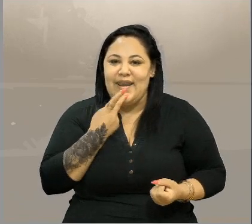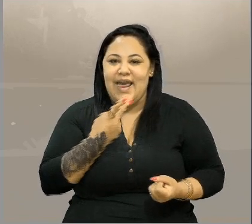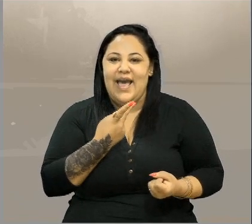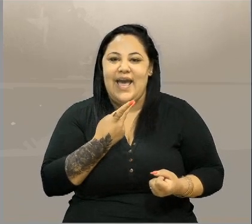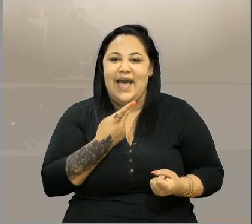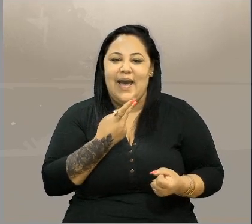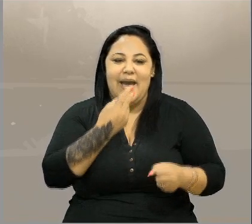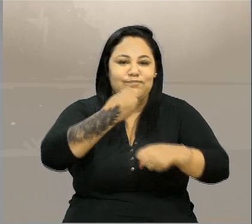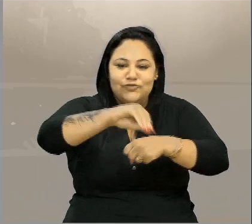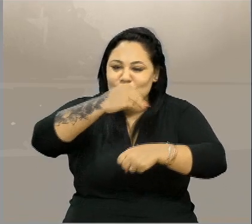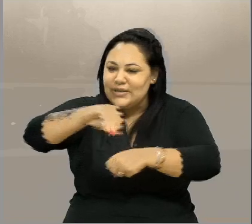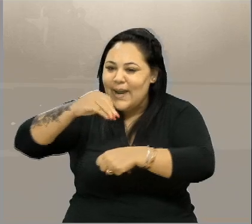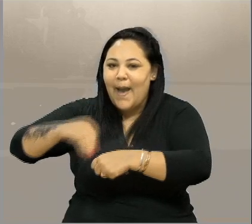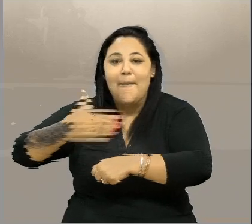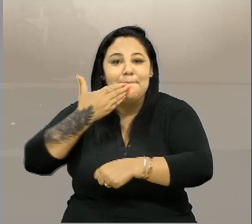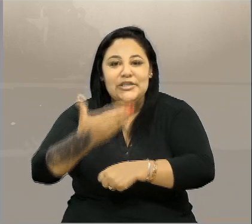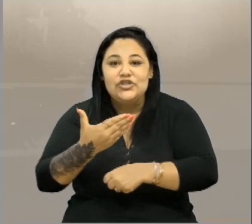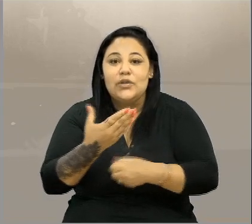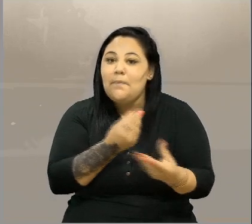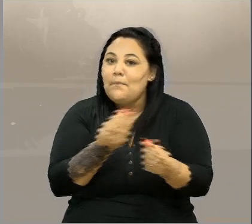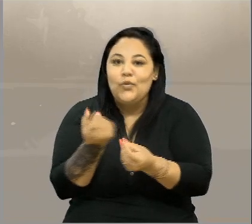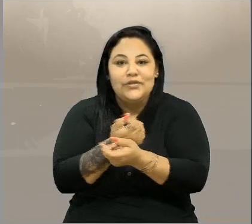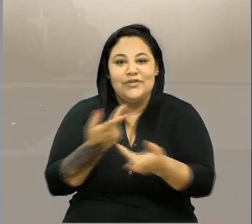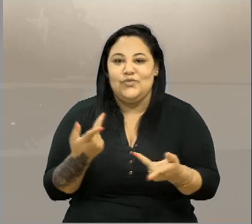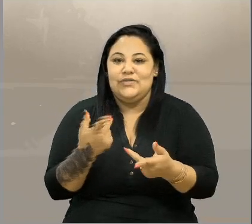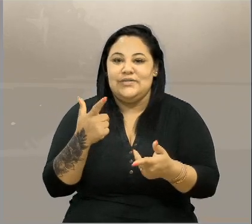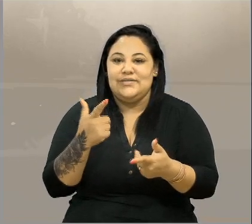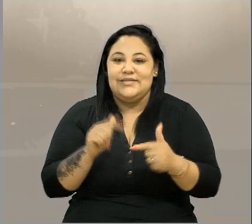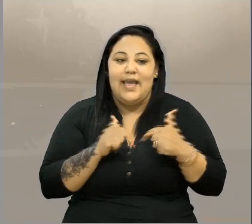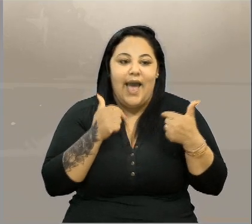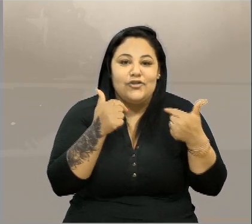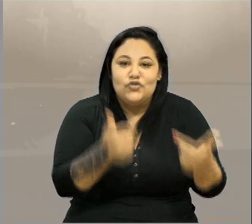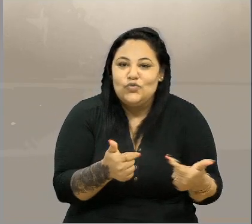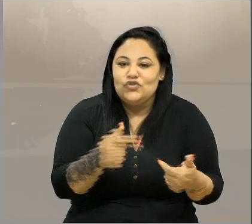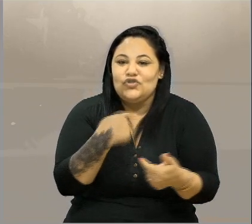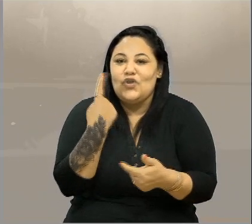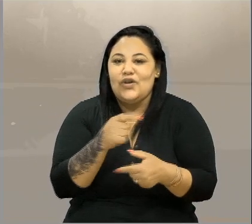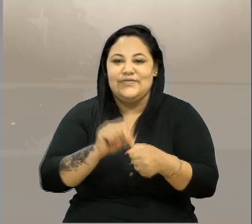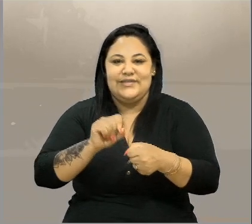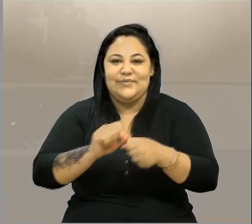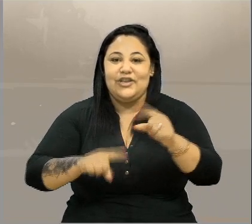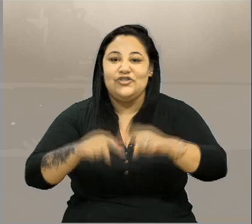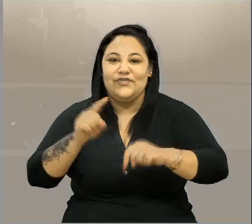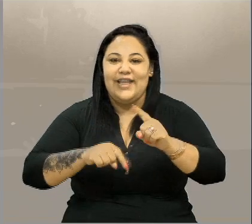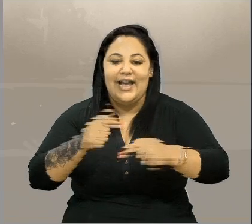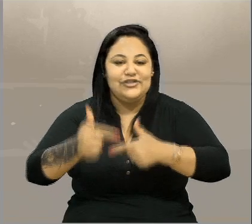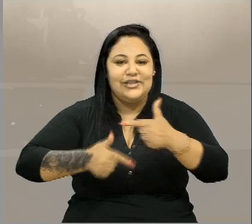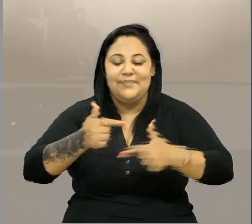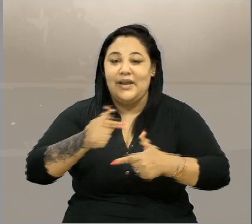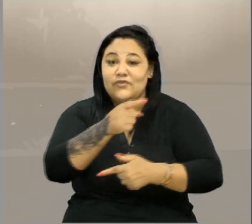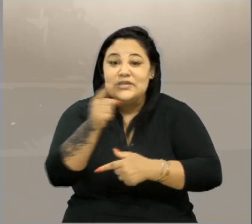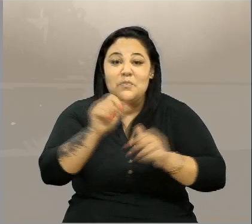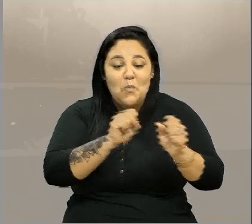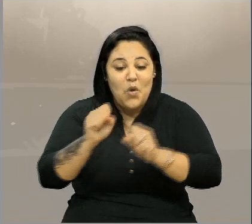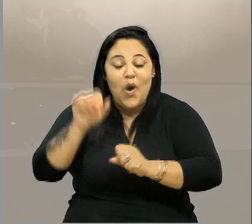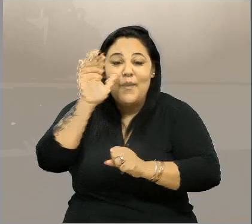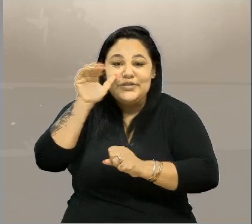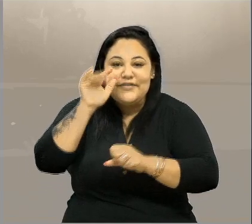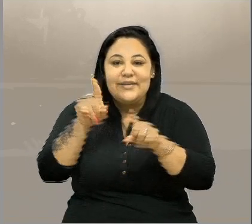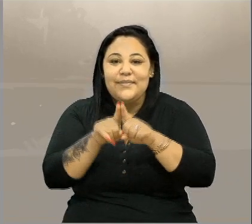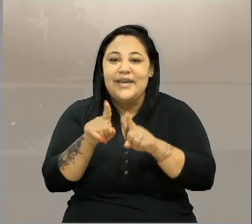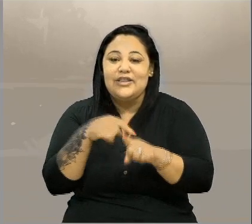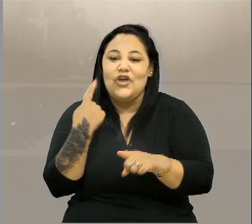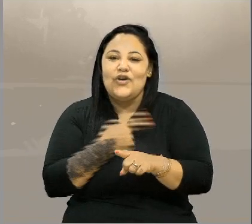foram inúmeras as ações que nós fizemos, né? Quem está acompanhando aí de casa pode observar, né? Nós fizemos uma